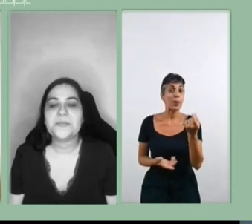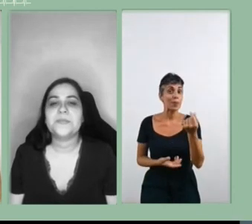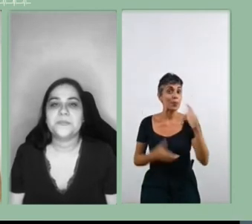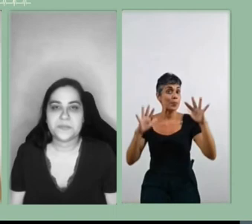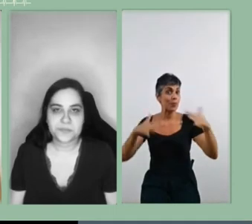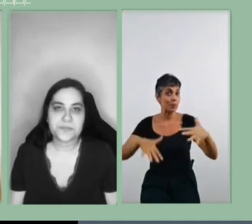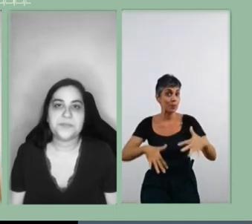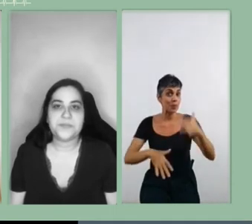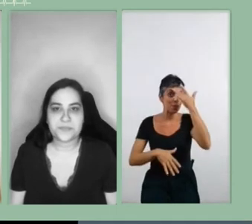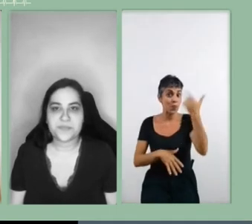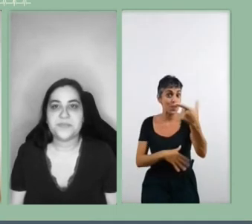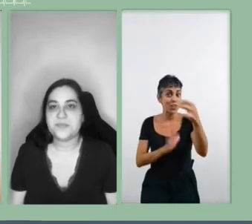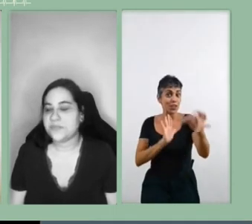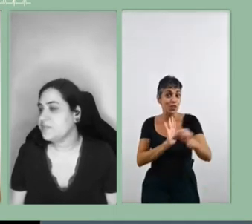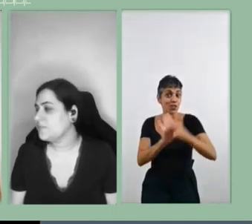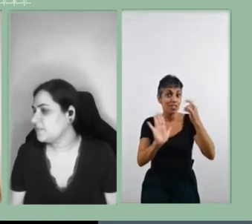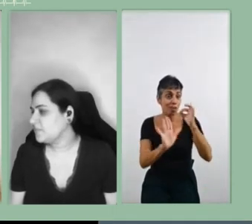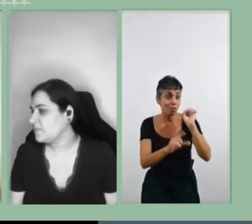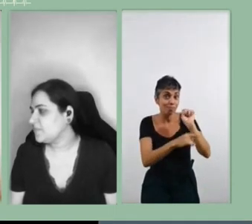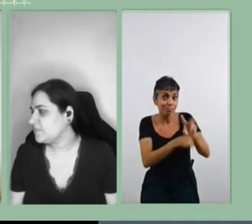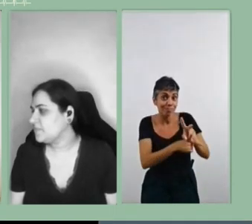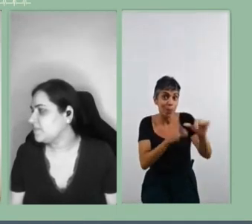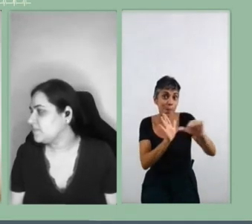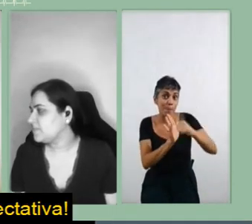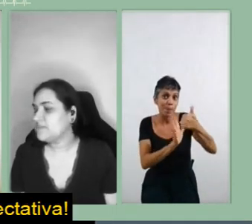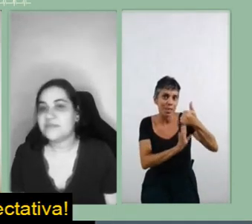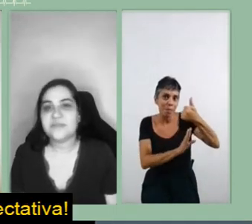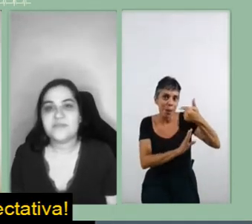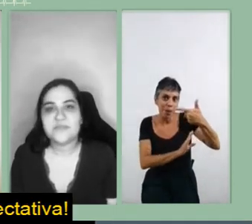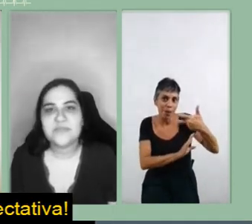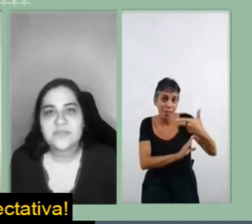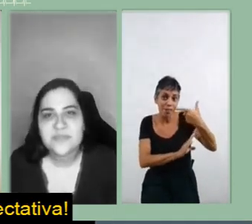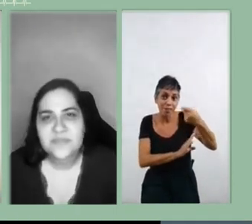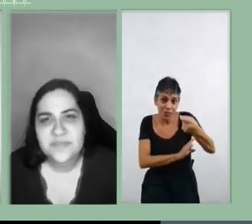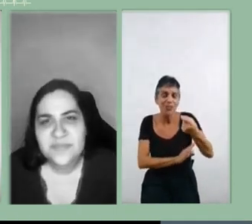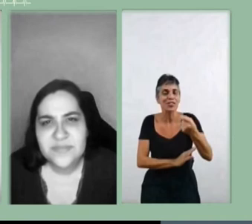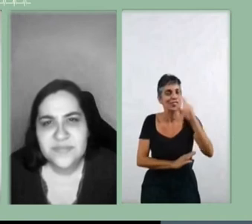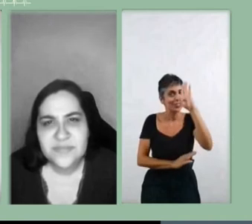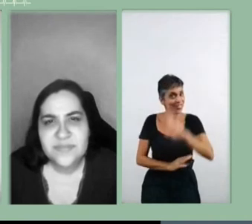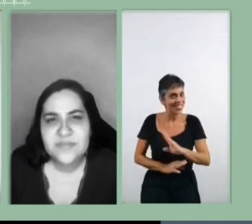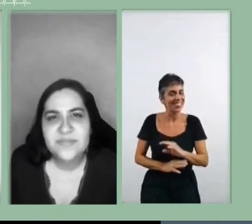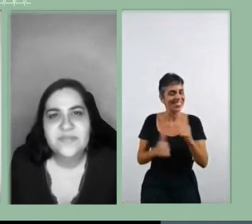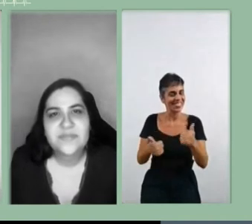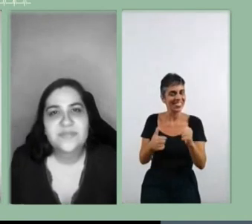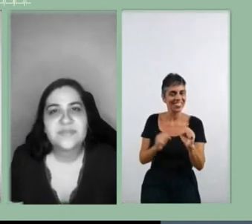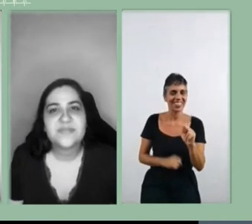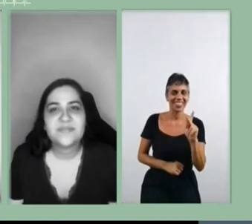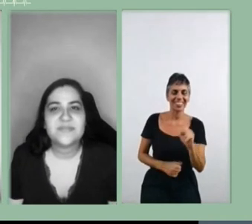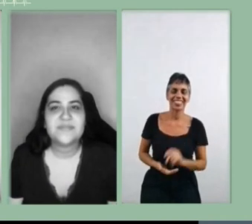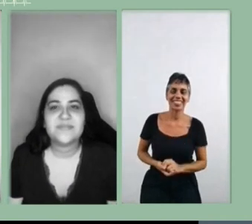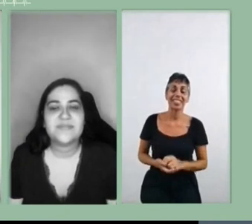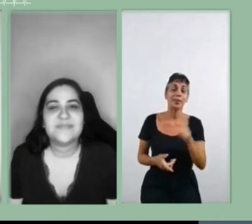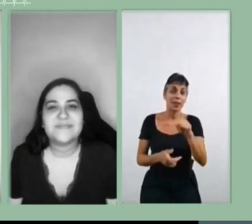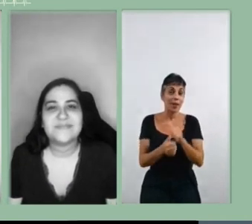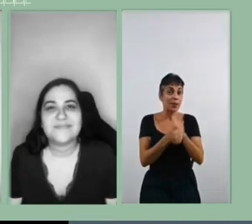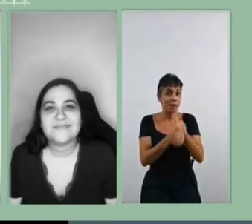se inscreverem. Vai ser bem. Tem que ficar lá Fiquem na ligados. expectativa. Fiquem ligados e acompanhem, que a gente